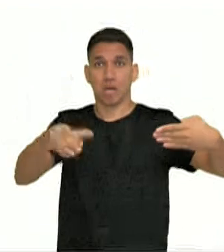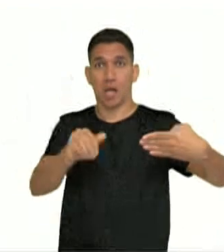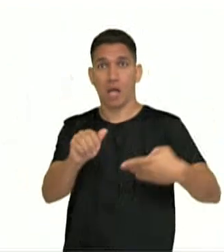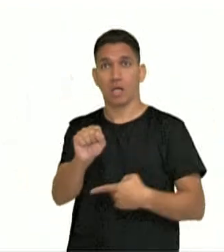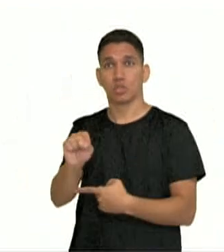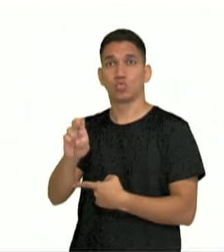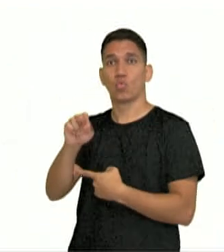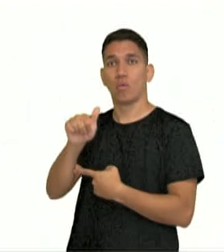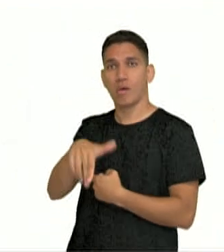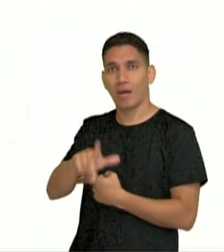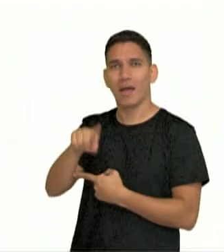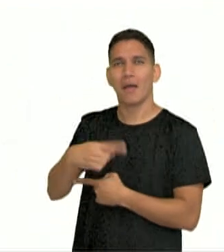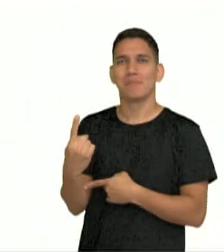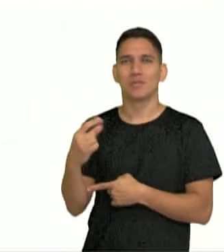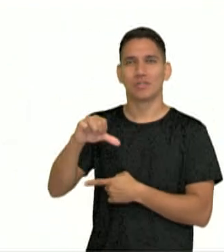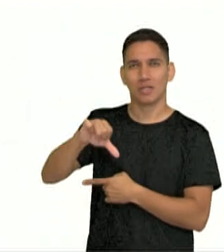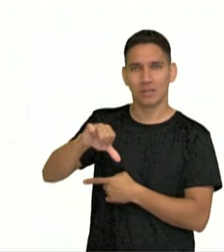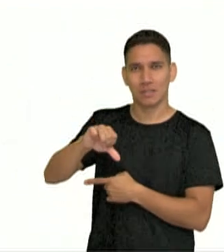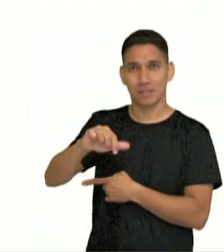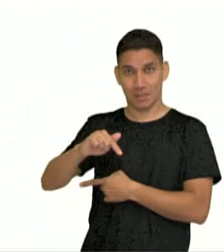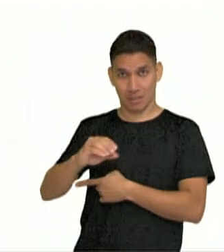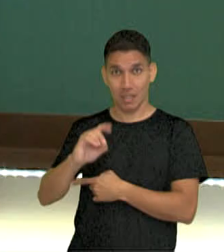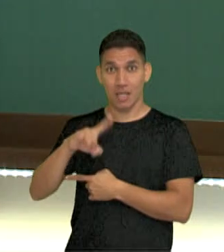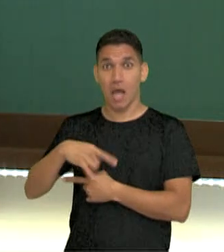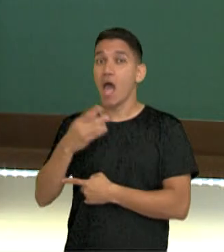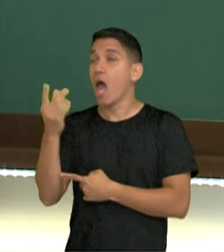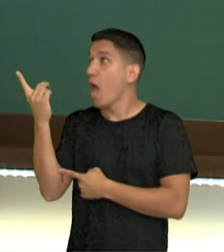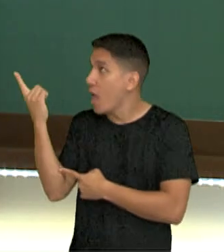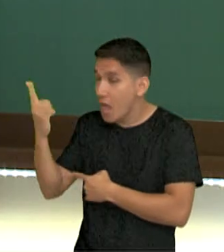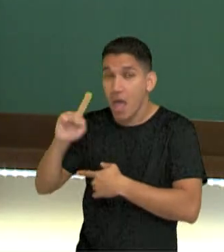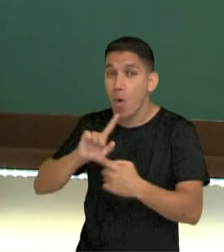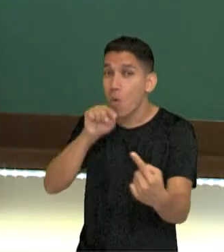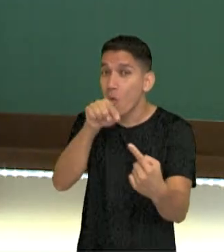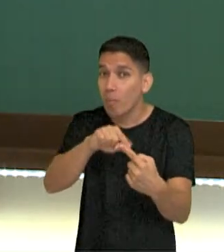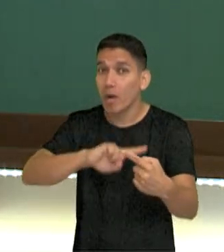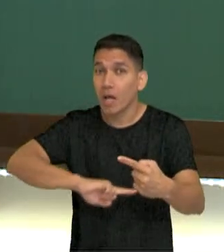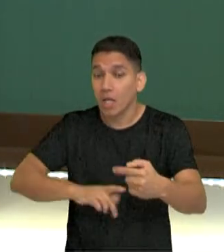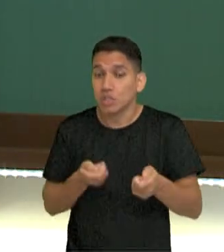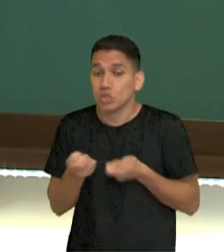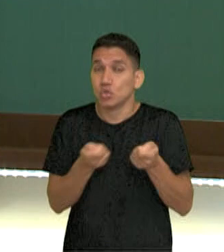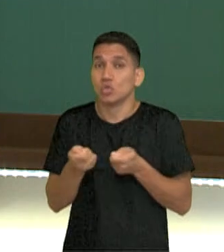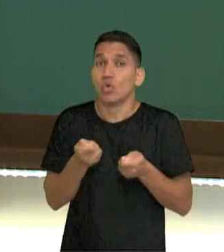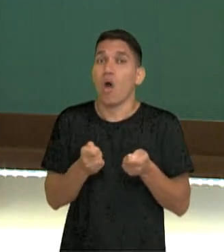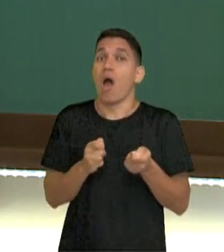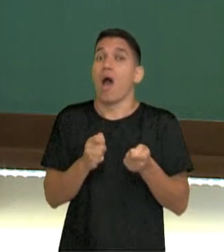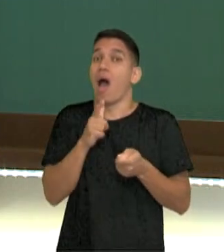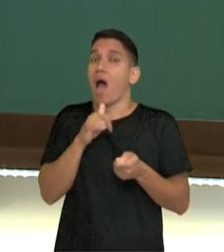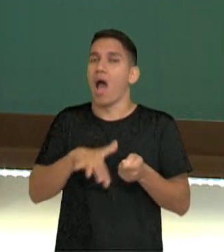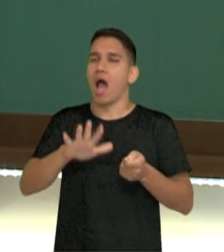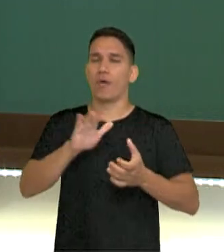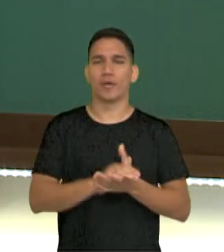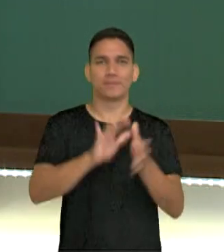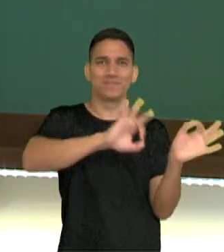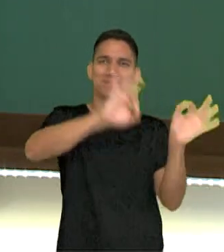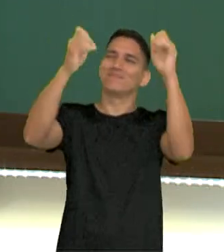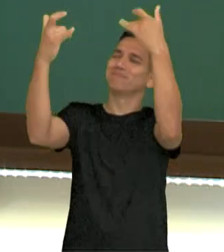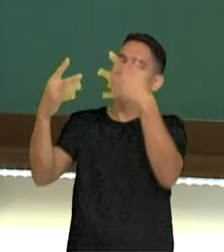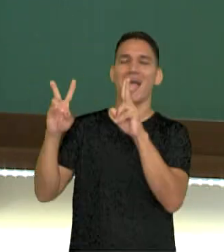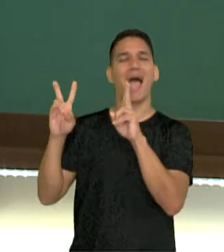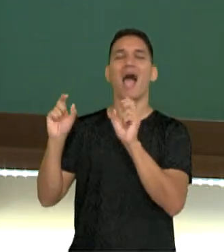de 1970, para vocês entenderem que a função é conter a água para ser aproveitada em um determinado período. Nesse